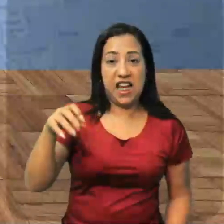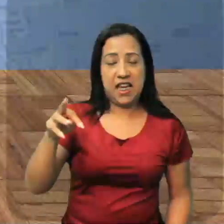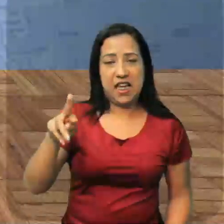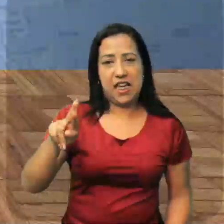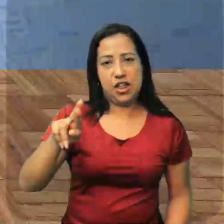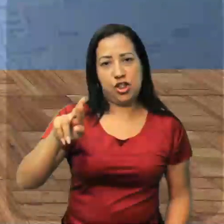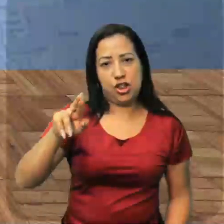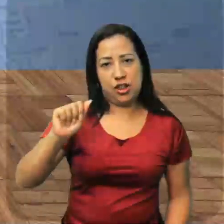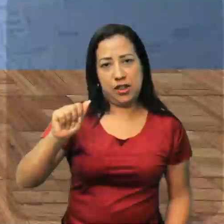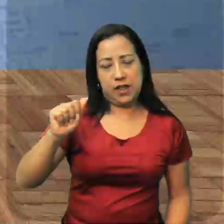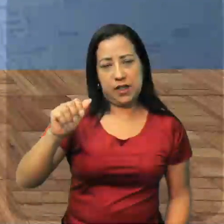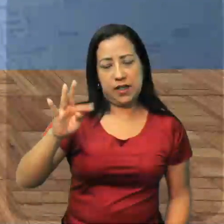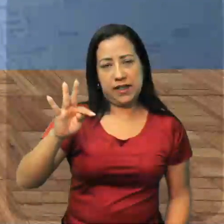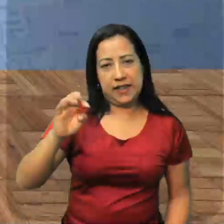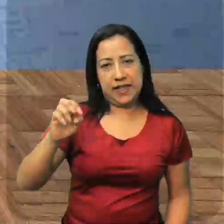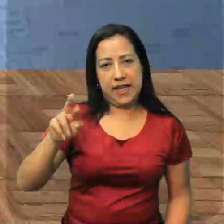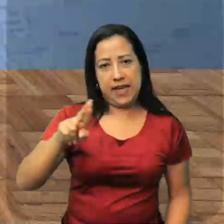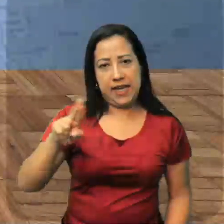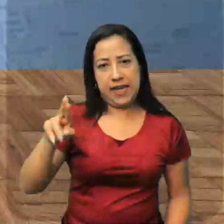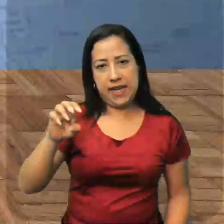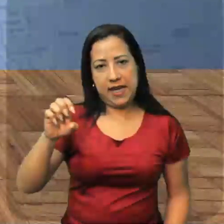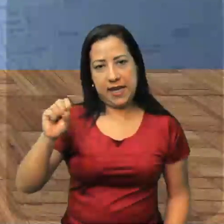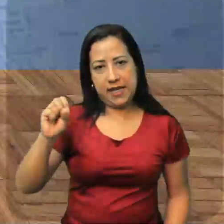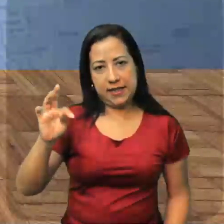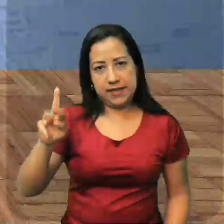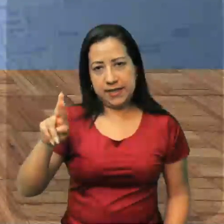Portanto, o que significa isso?